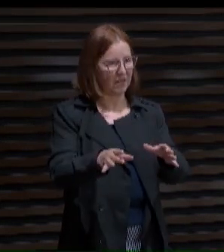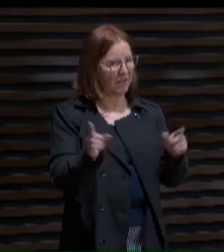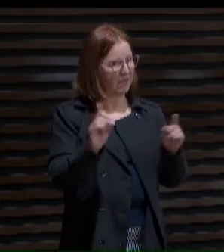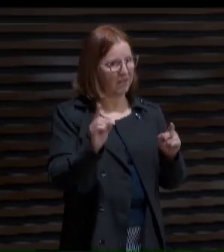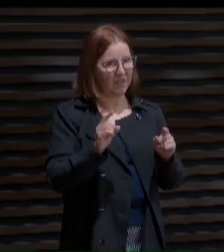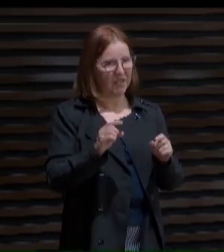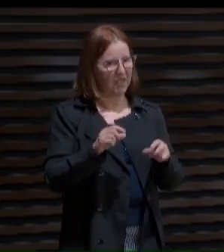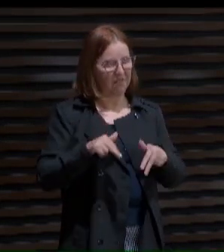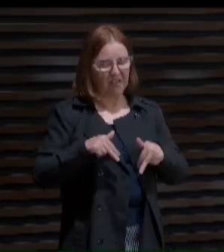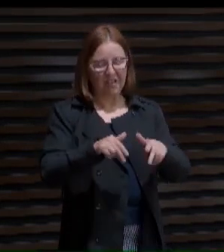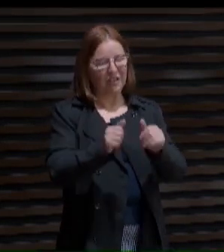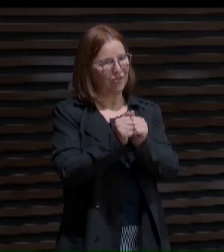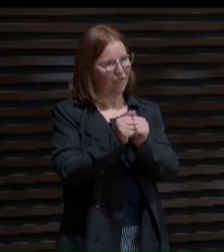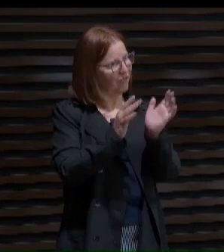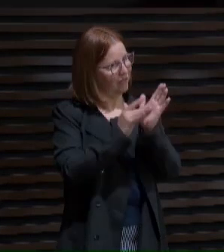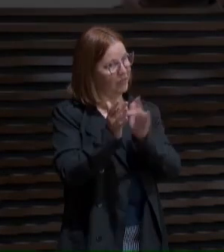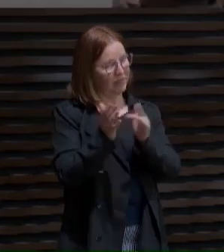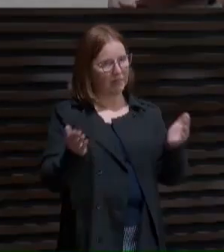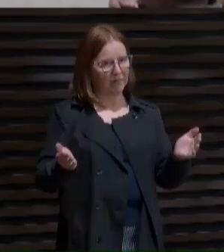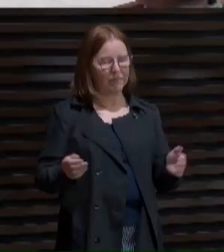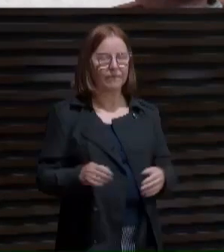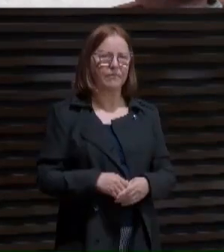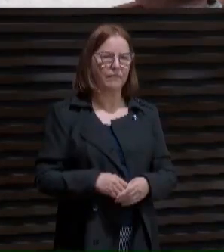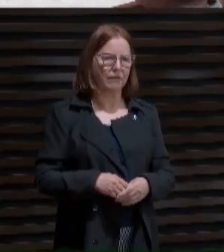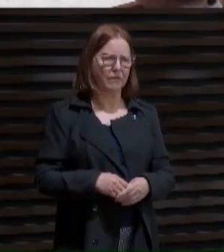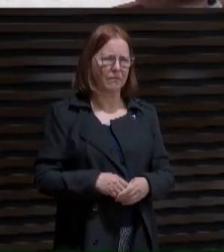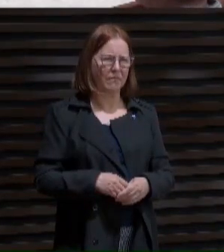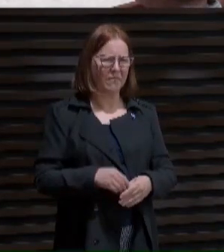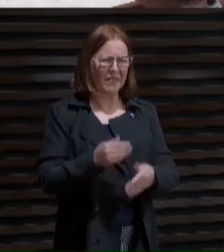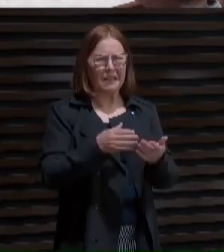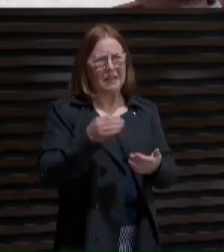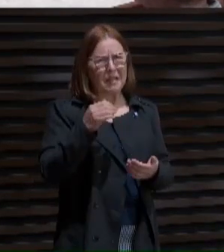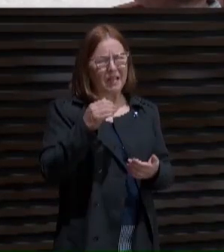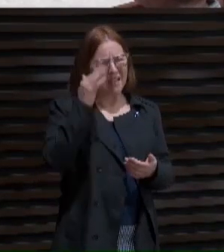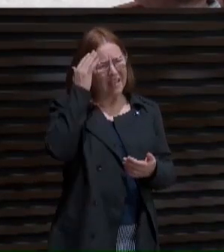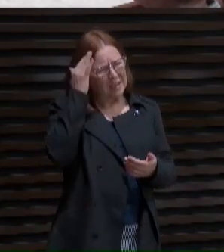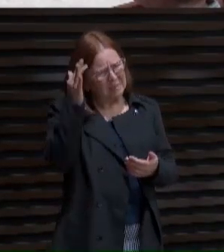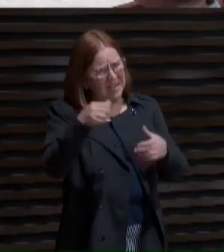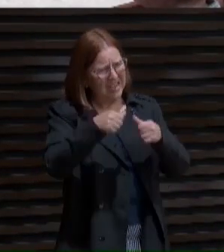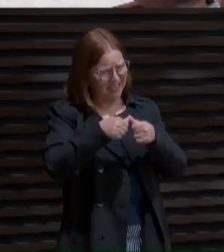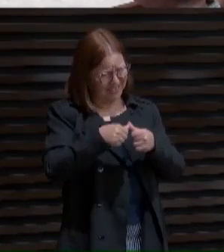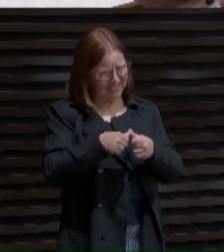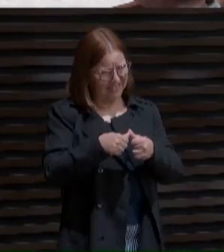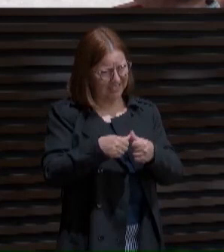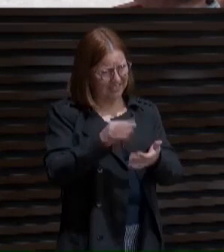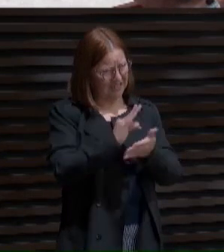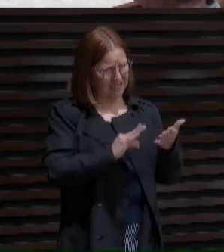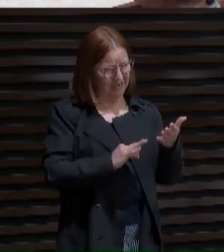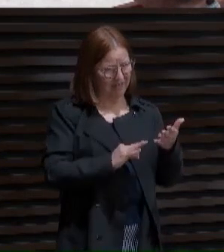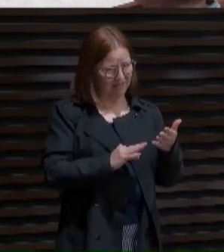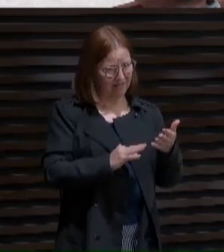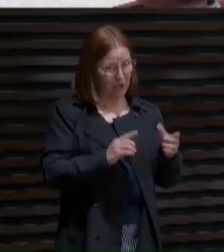ele. Você pode imaginar esta cena do versículo 66? Discípulos